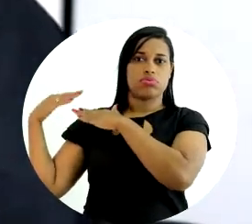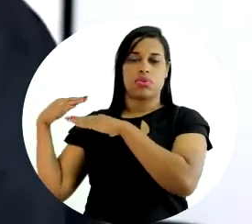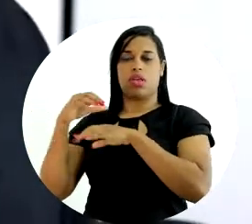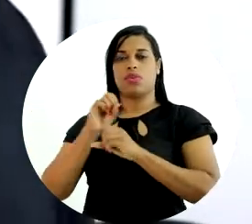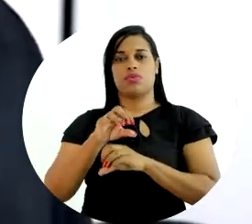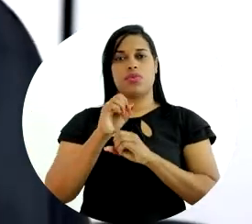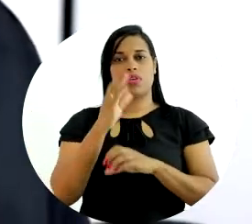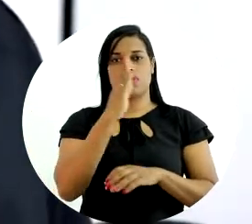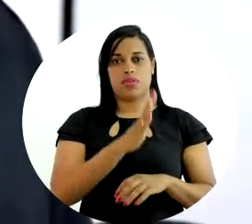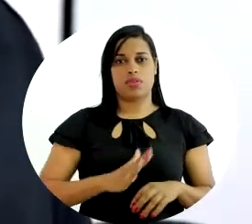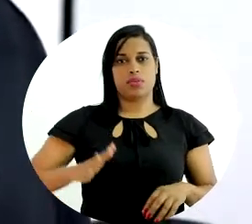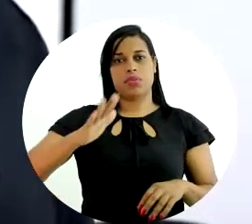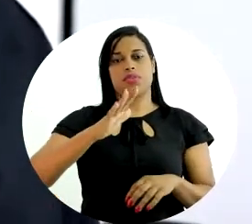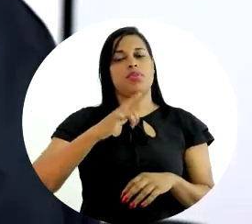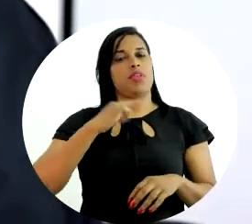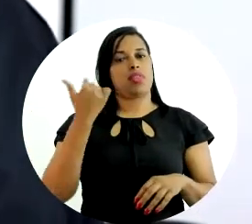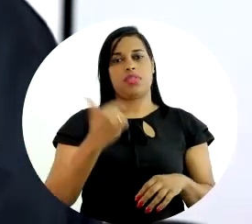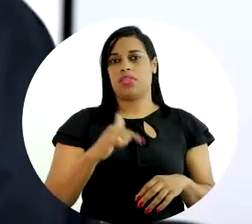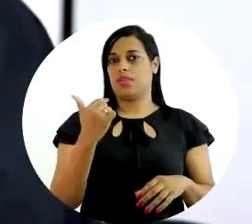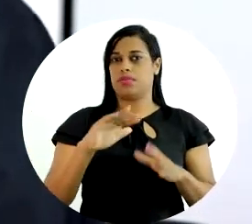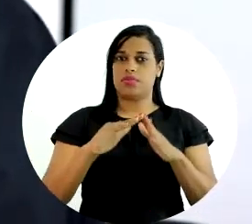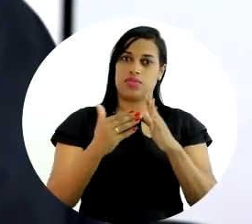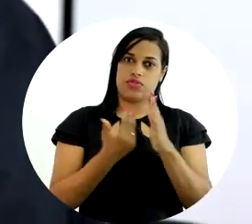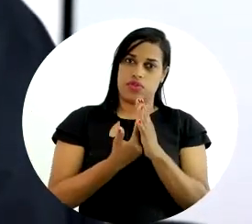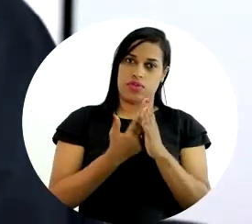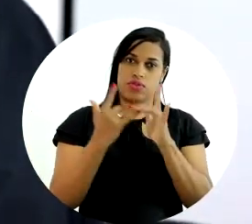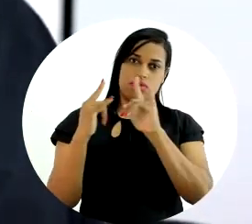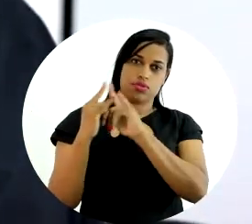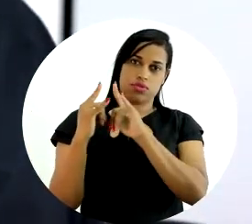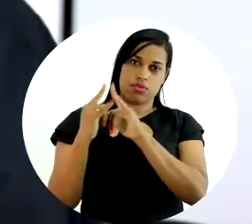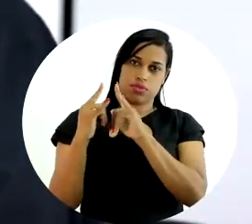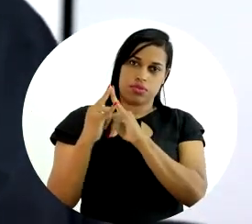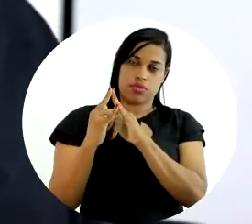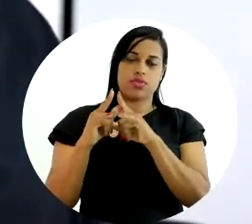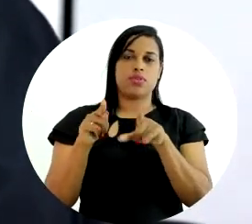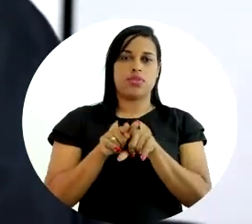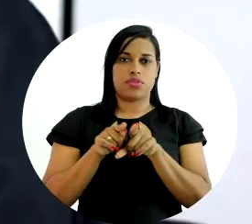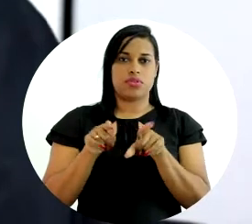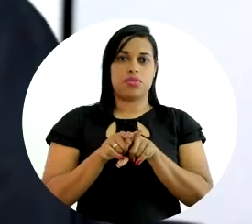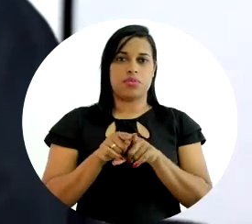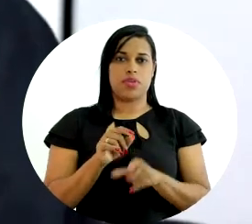no brasil que não existiam escolas institucionais